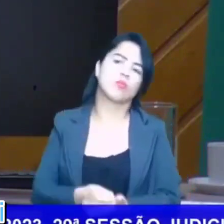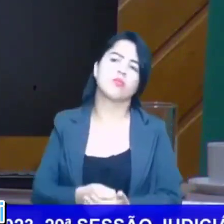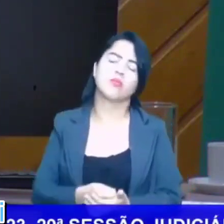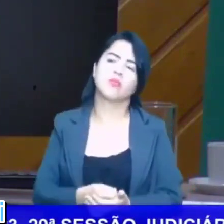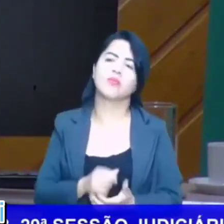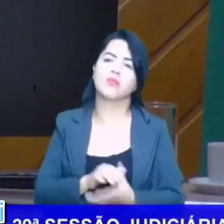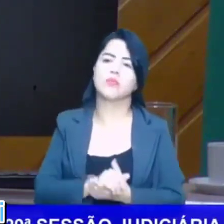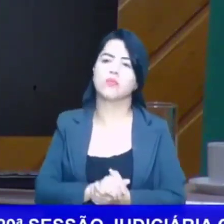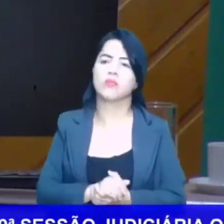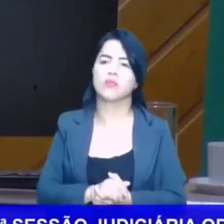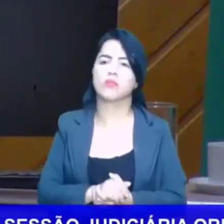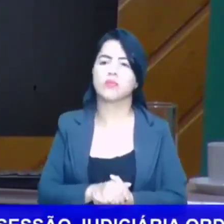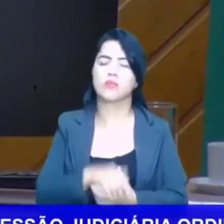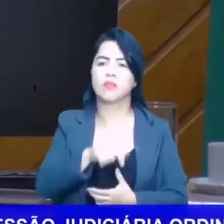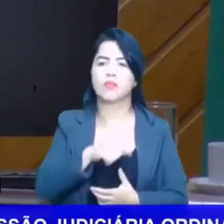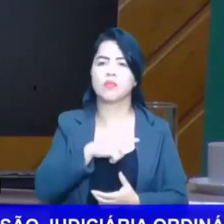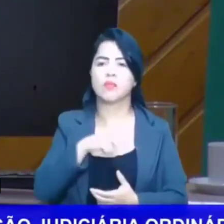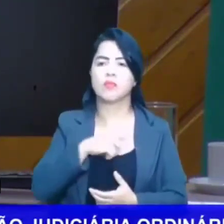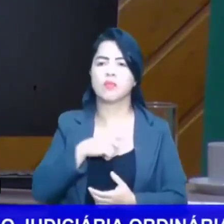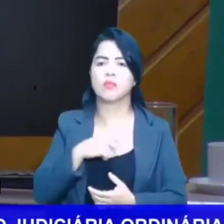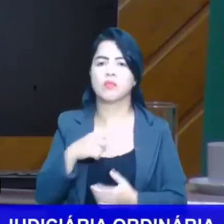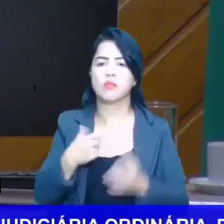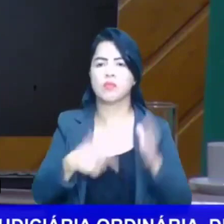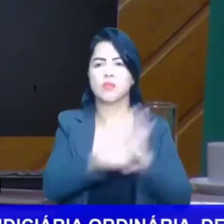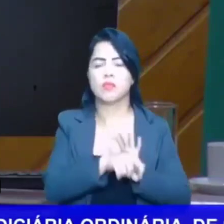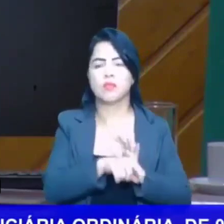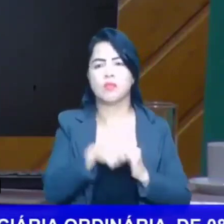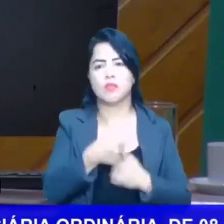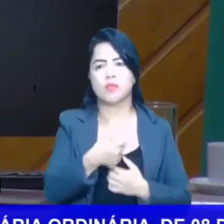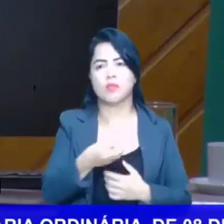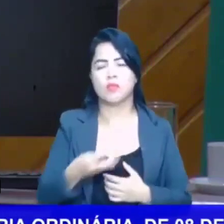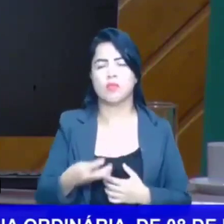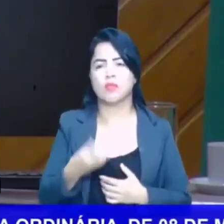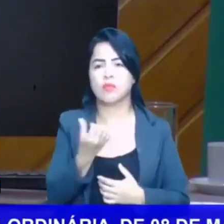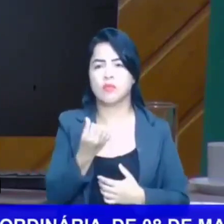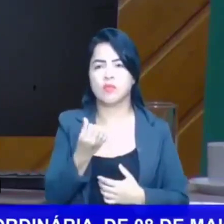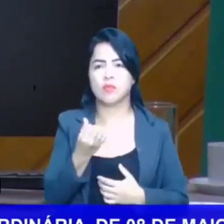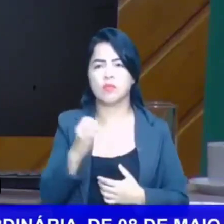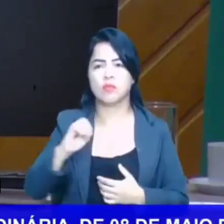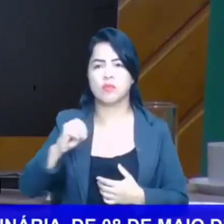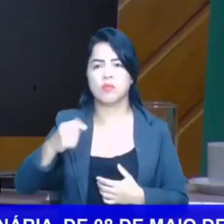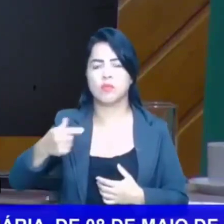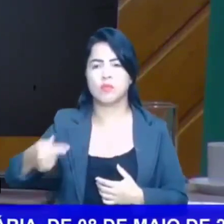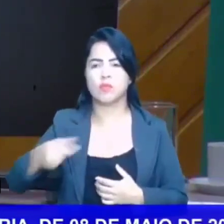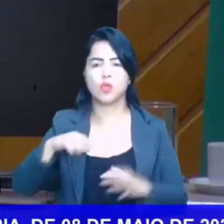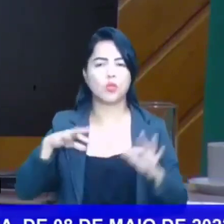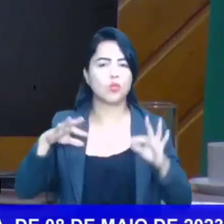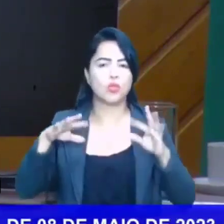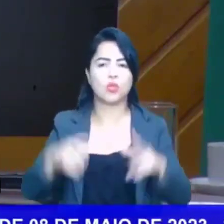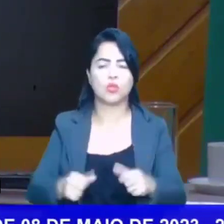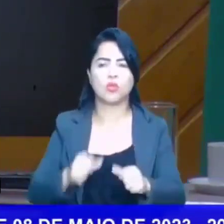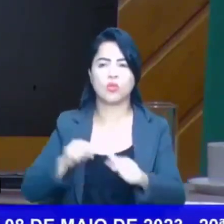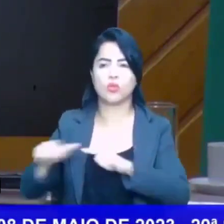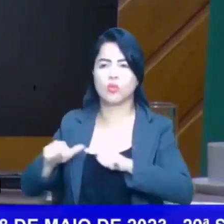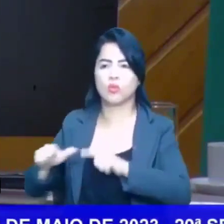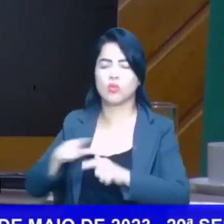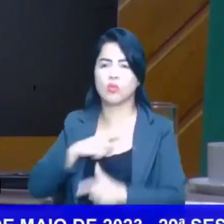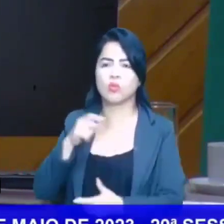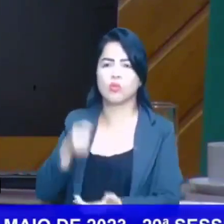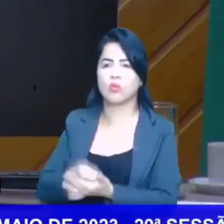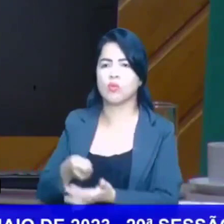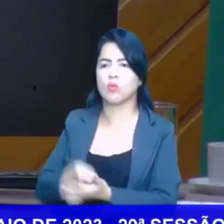aqui, a Resolução 23.607, para toda e qualquer despesa de pessoal,